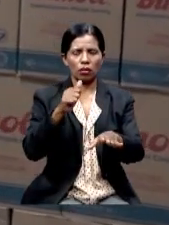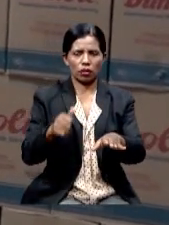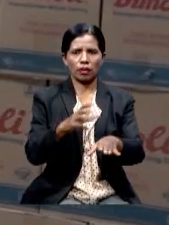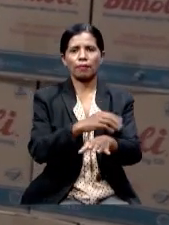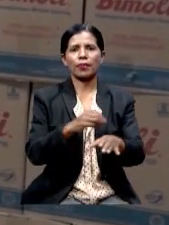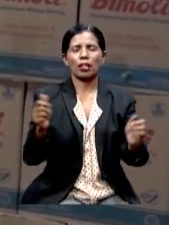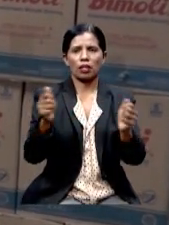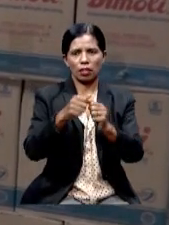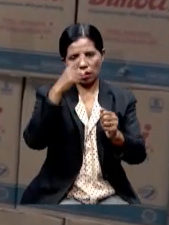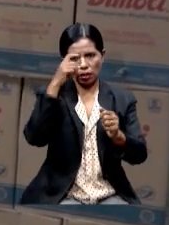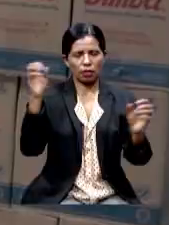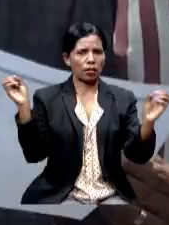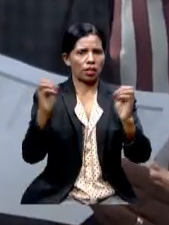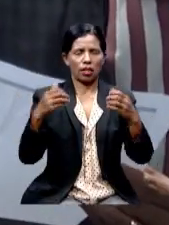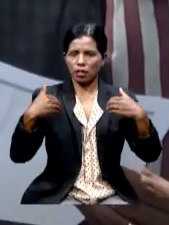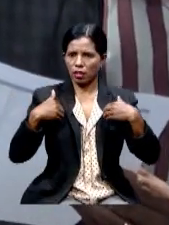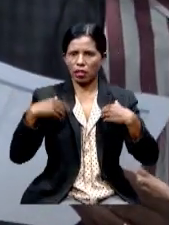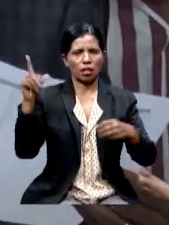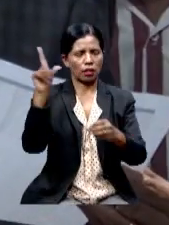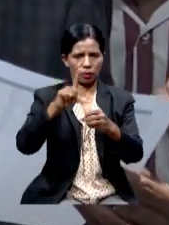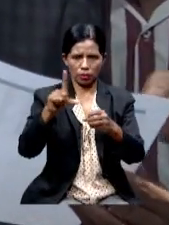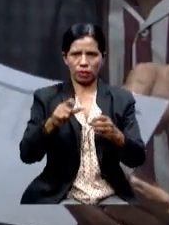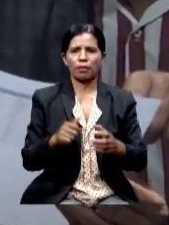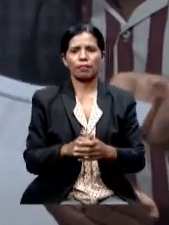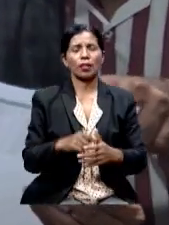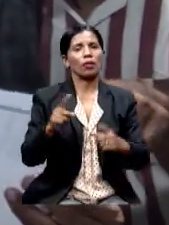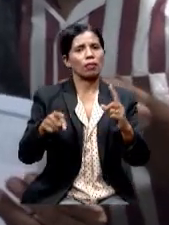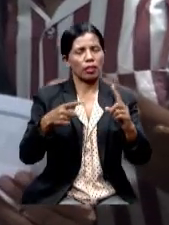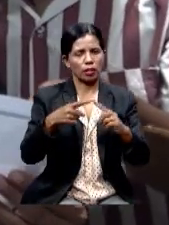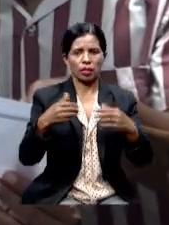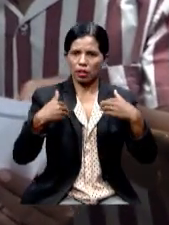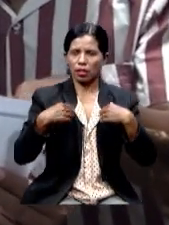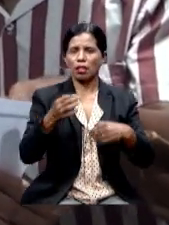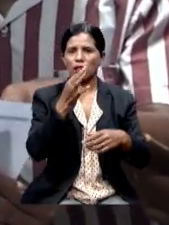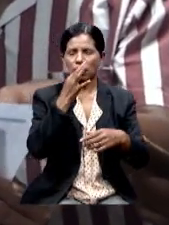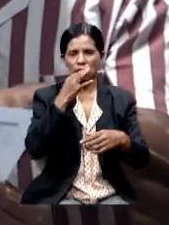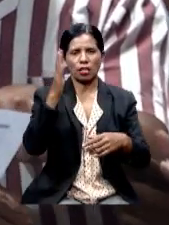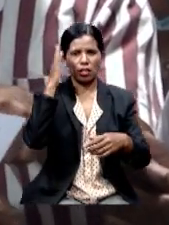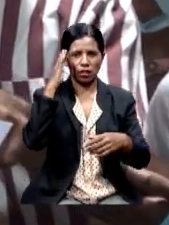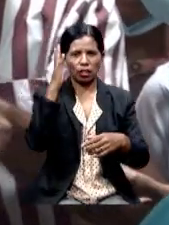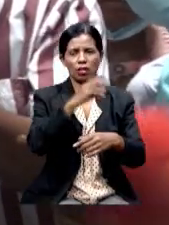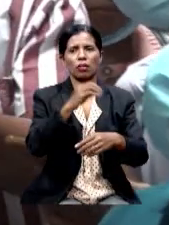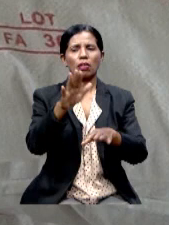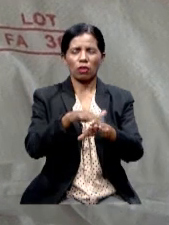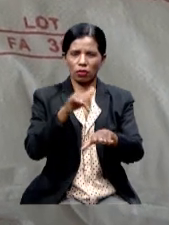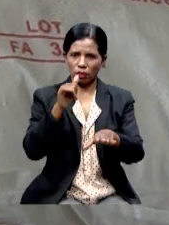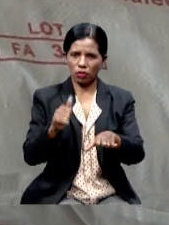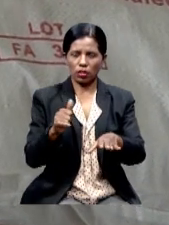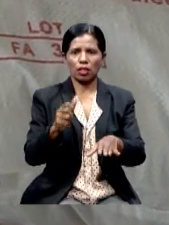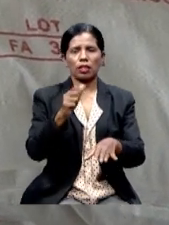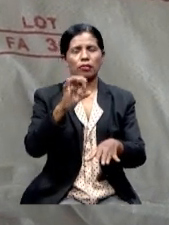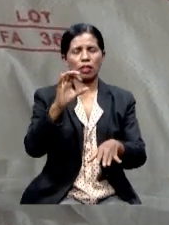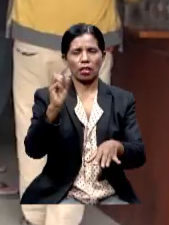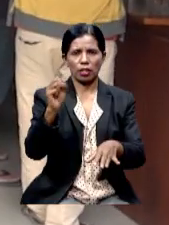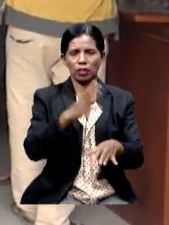substância tambala iha laboratório. Durante ne ba inhira iha iham balon desconfia contaminado, IFAES